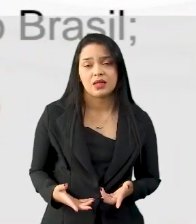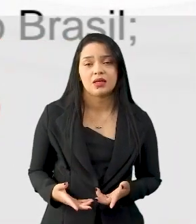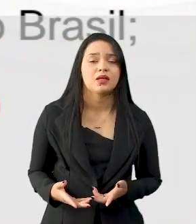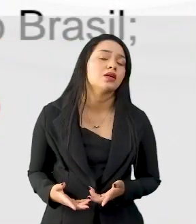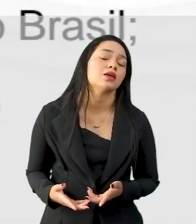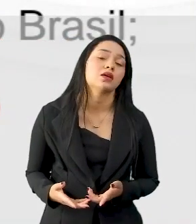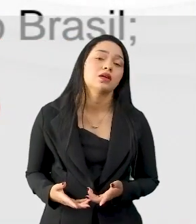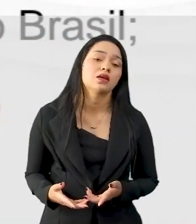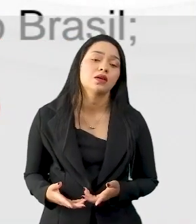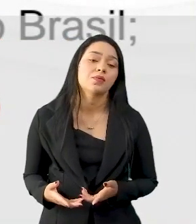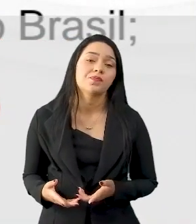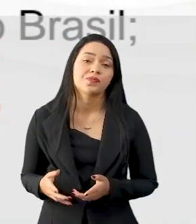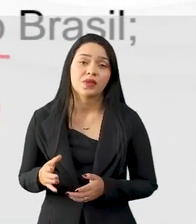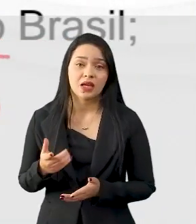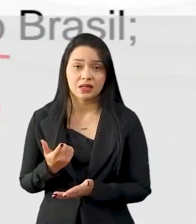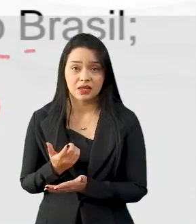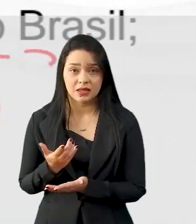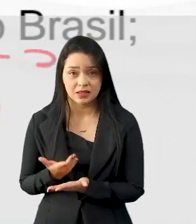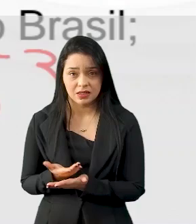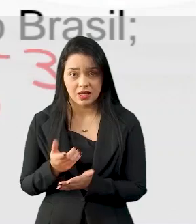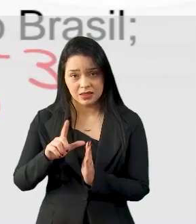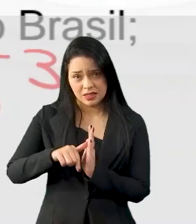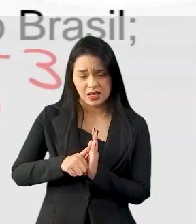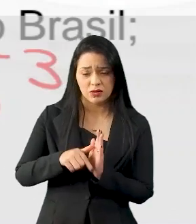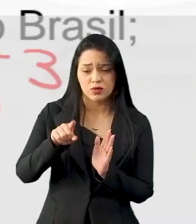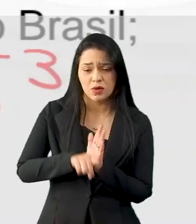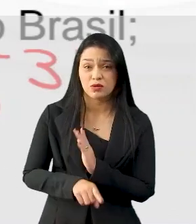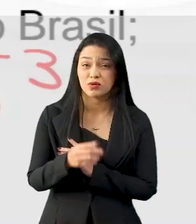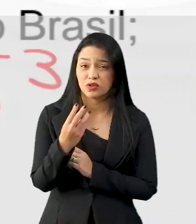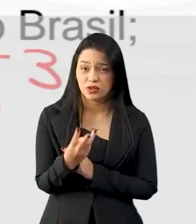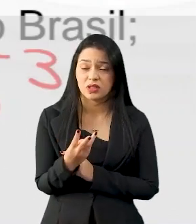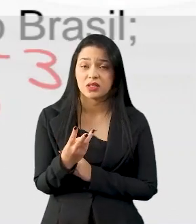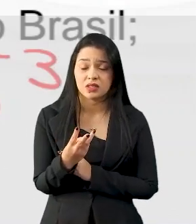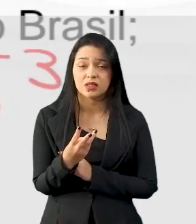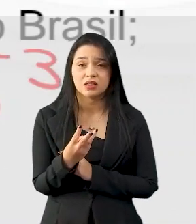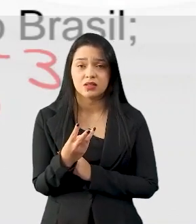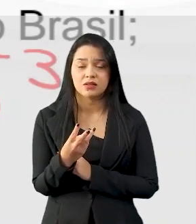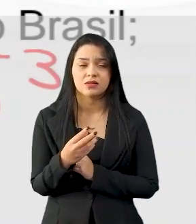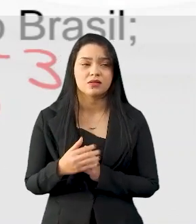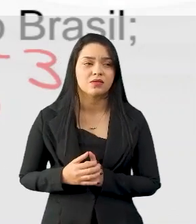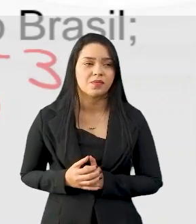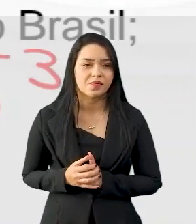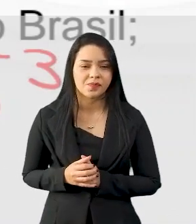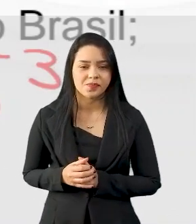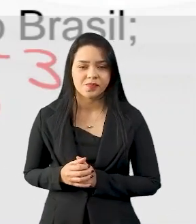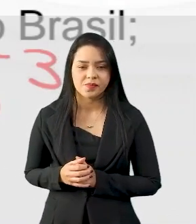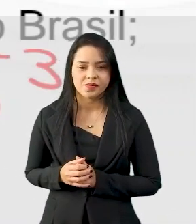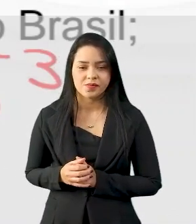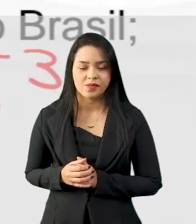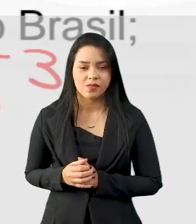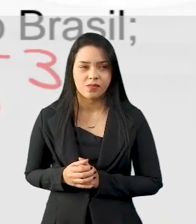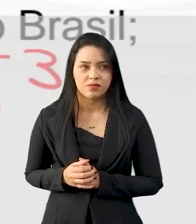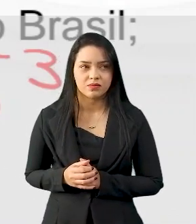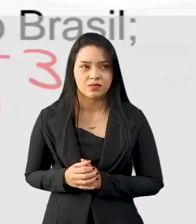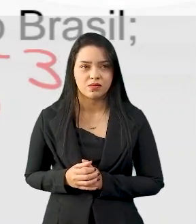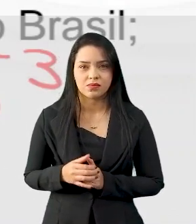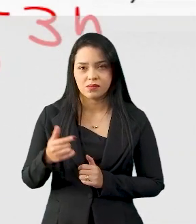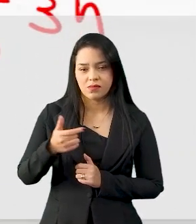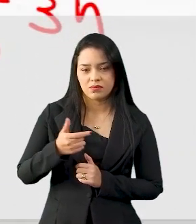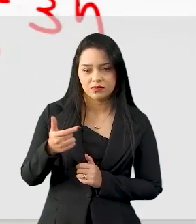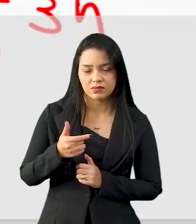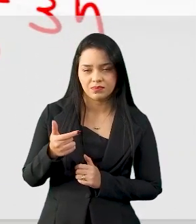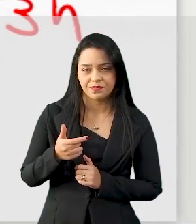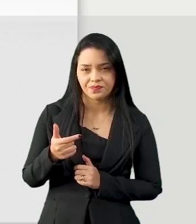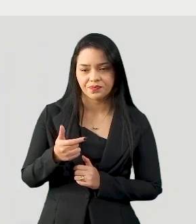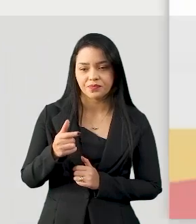aqui, nós estamos atrasados menos 3 horas. O Maranhão, inclusive, faz parte desse fuso, tá certo? Então, segundo fuso,